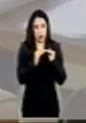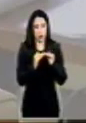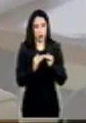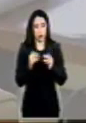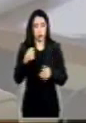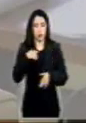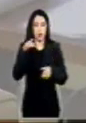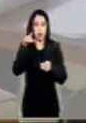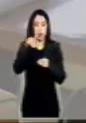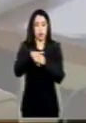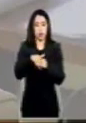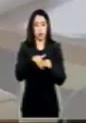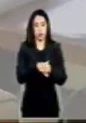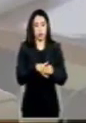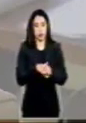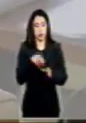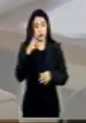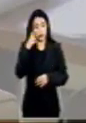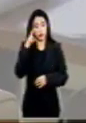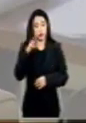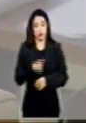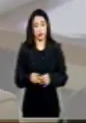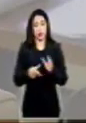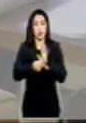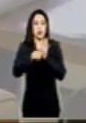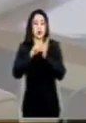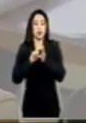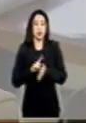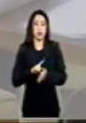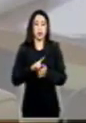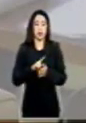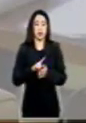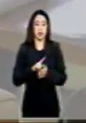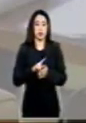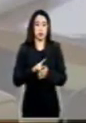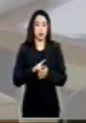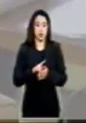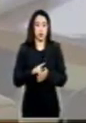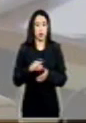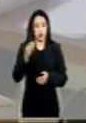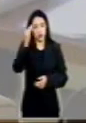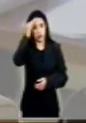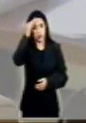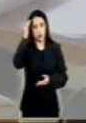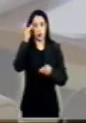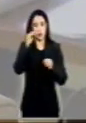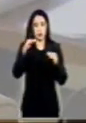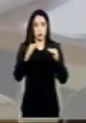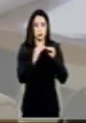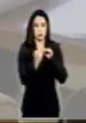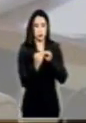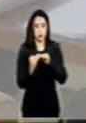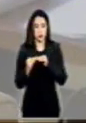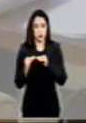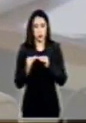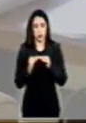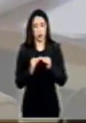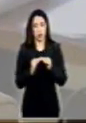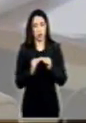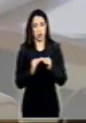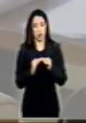diversos precedentes que aqui menciona em relação a essa visa atrativa esta função de atração